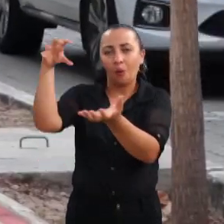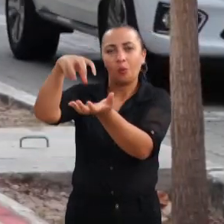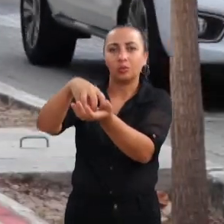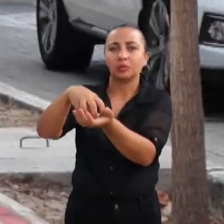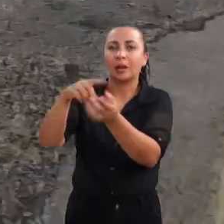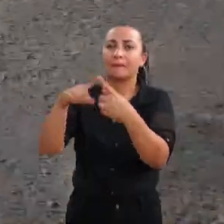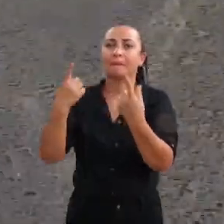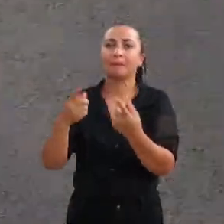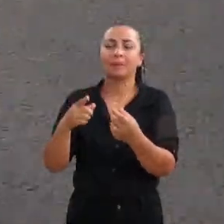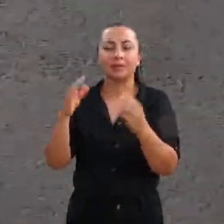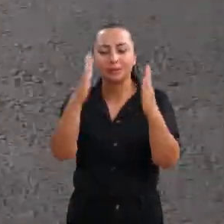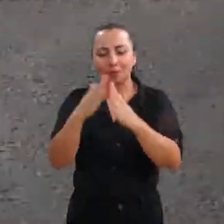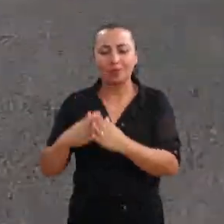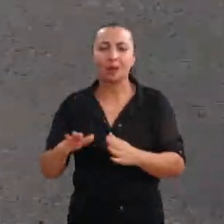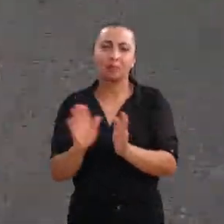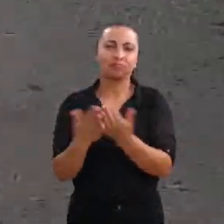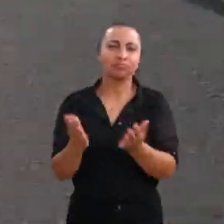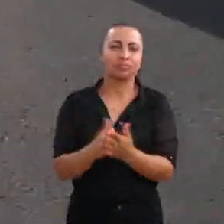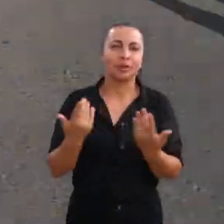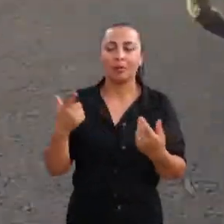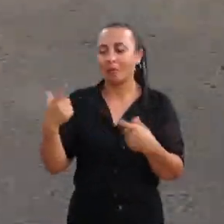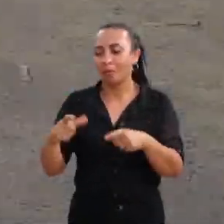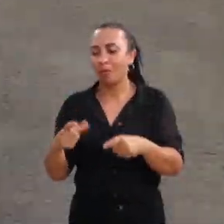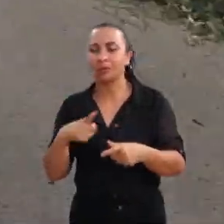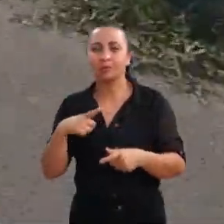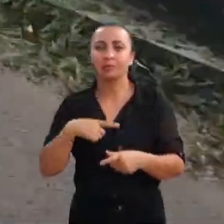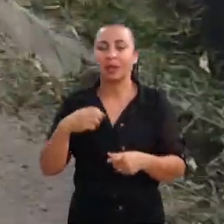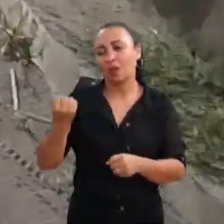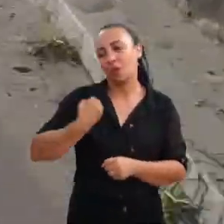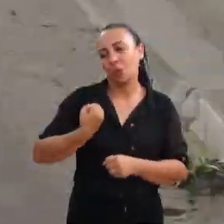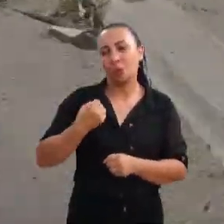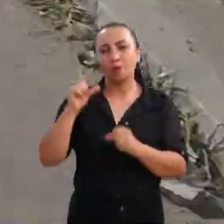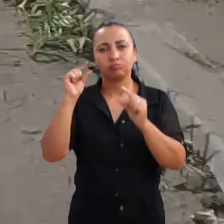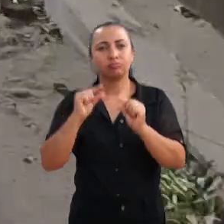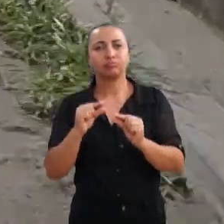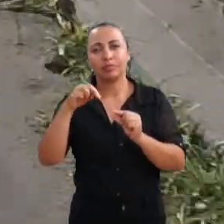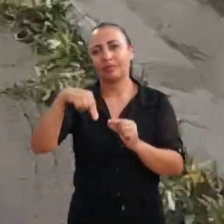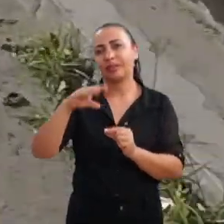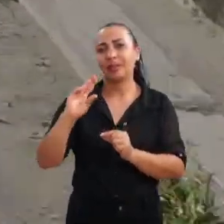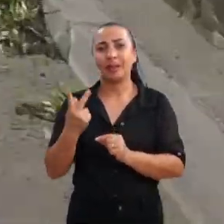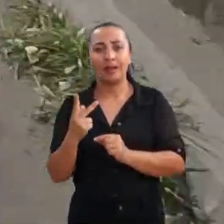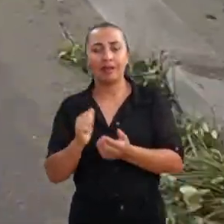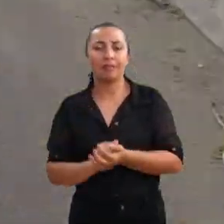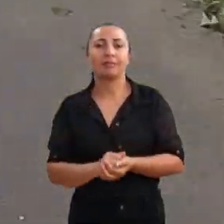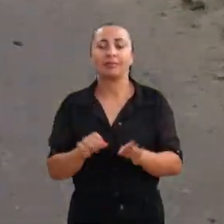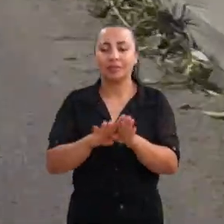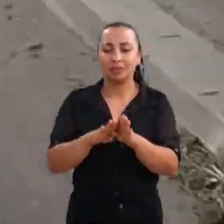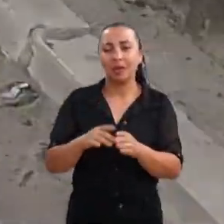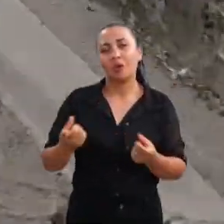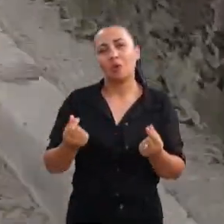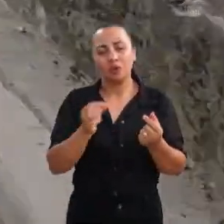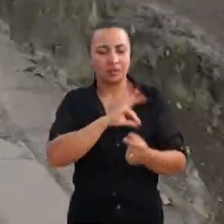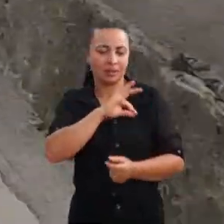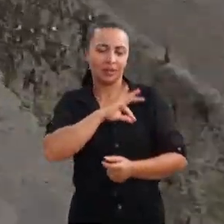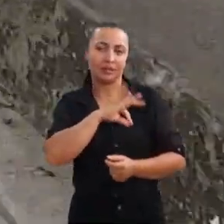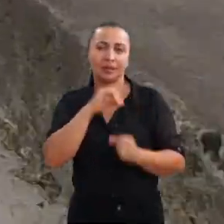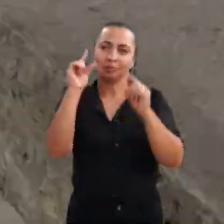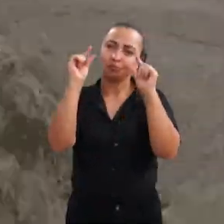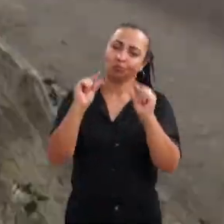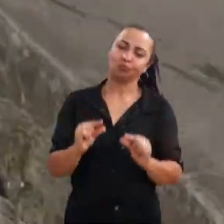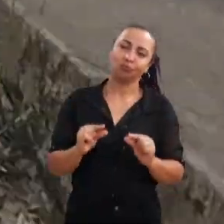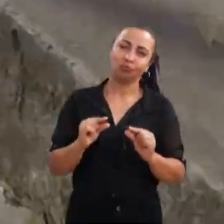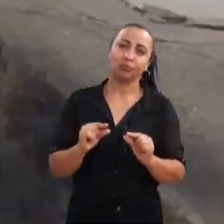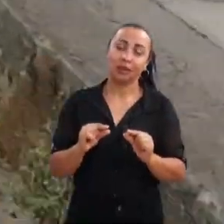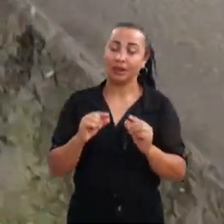infraestrutura. Já na periferia, nos bairros periféricos, onde tem o menor IDH, a renda média mais baixa e